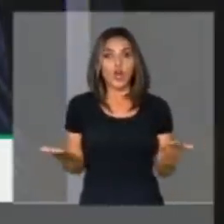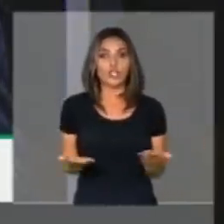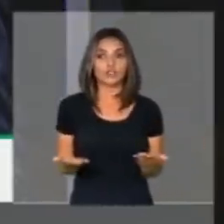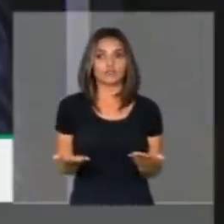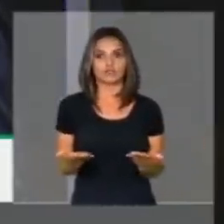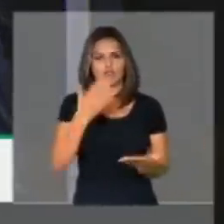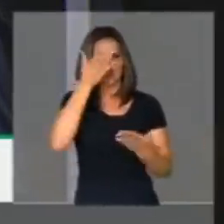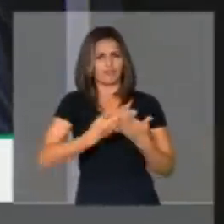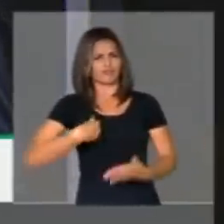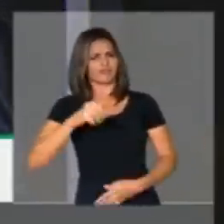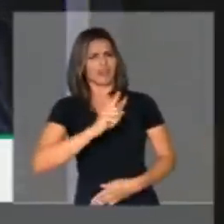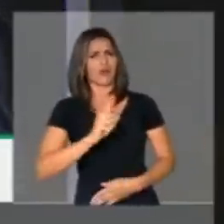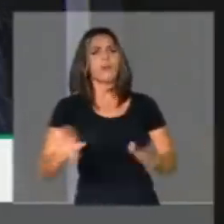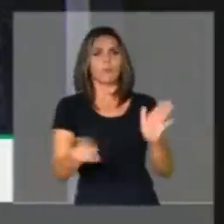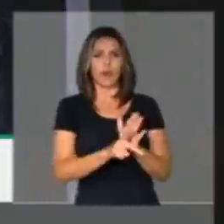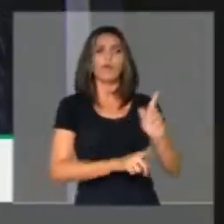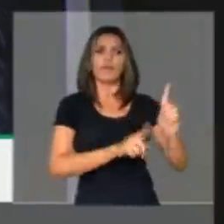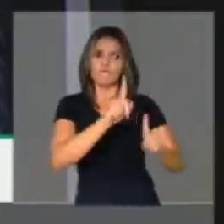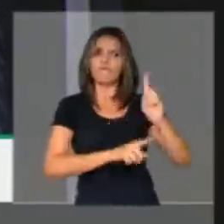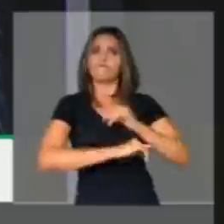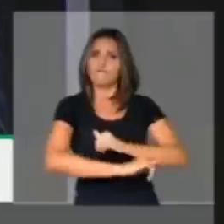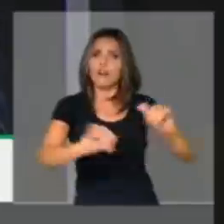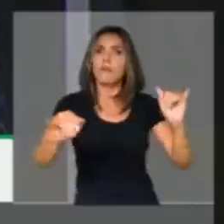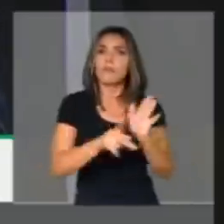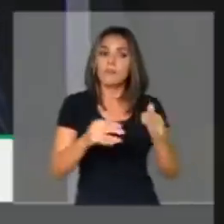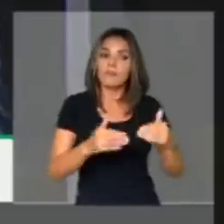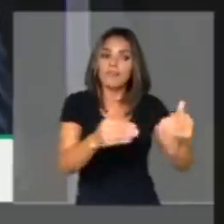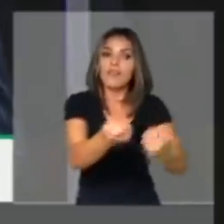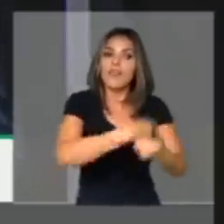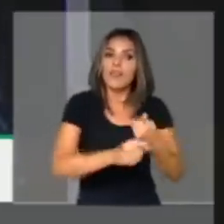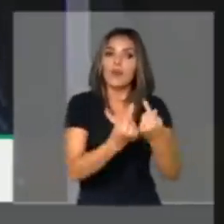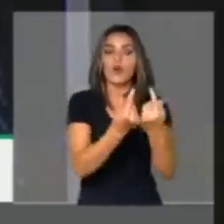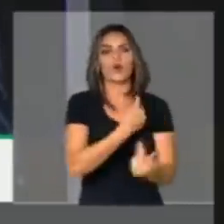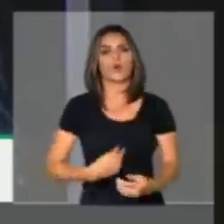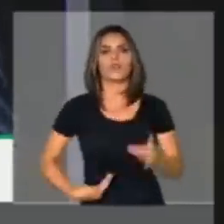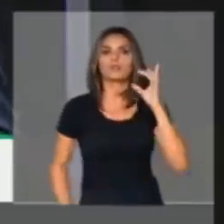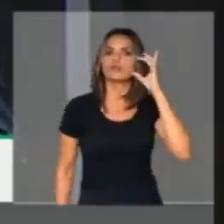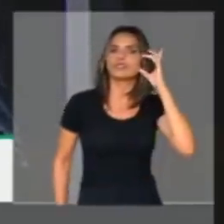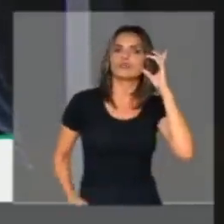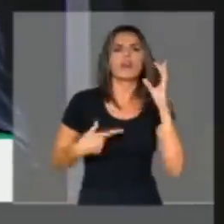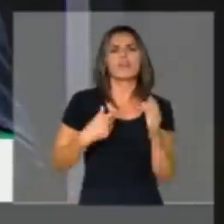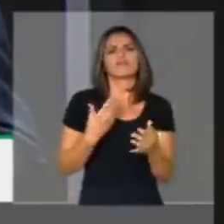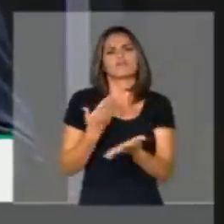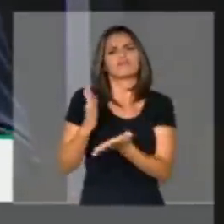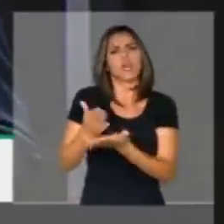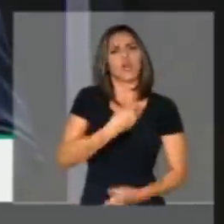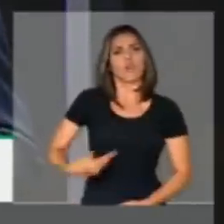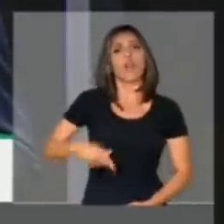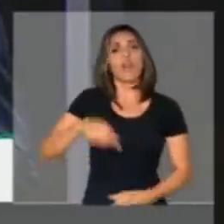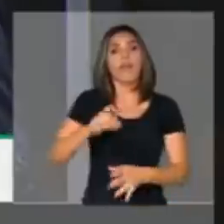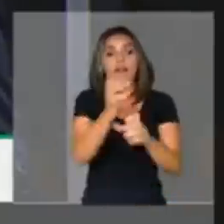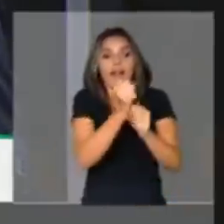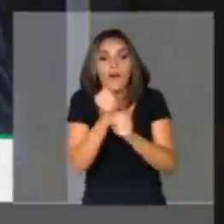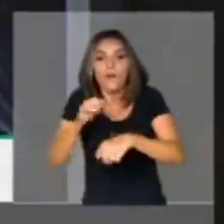precisa acreditar em mim, dado oficial do Ministério da Economia, do governo Dilma, inclusive, independentemente de governo, o método de cálculo é o mesmo, inclusive para